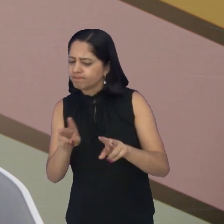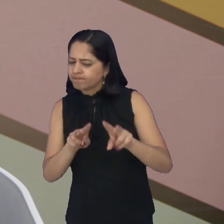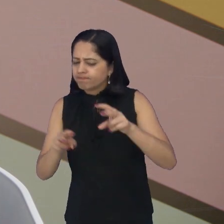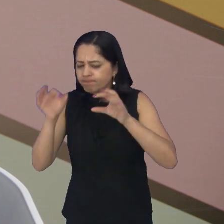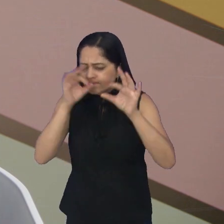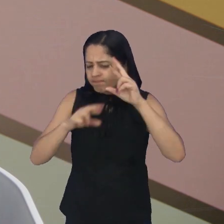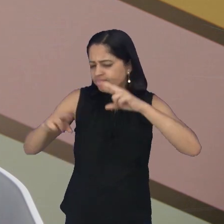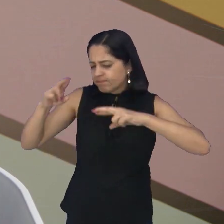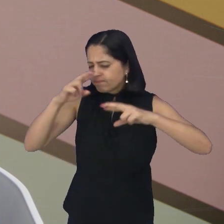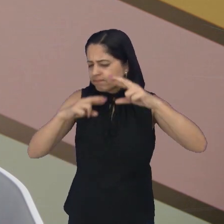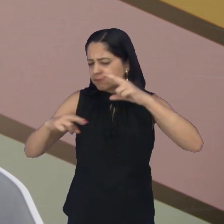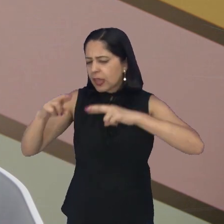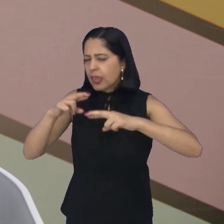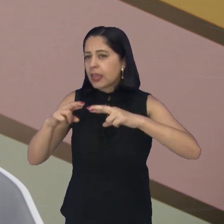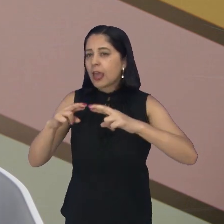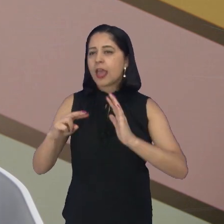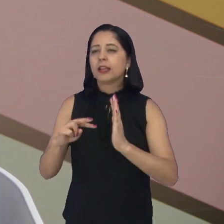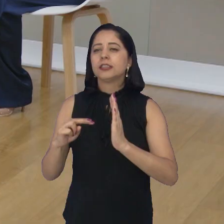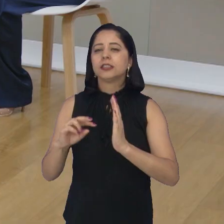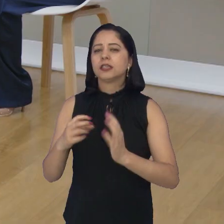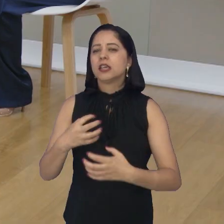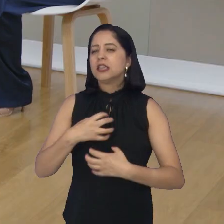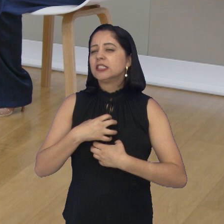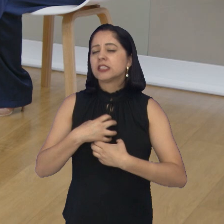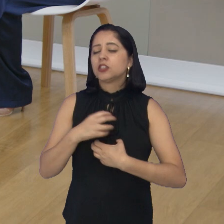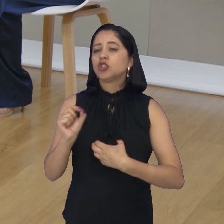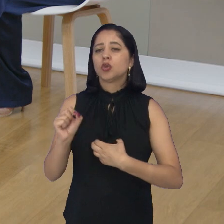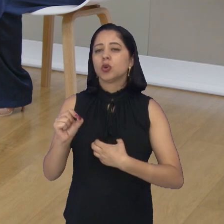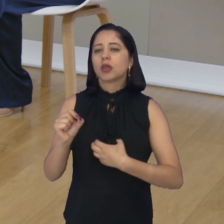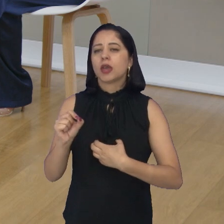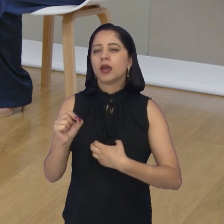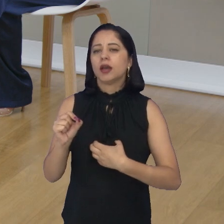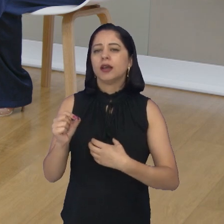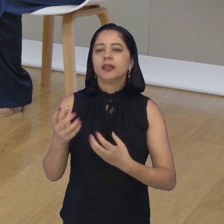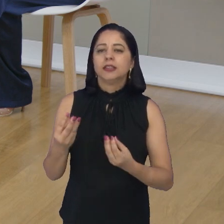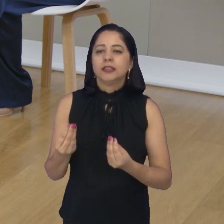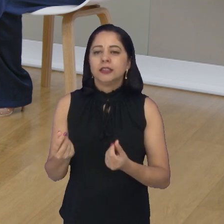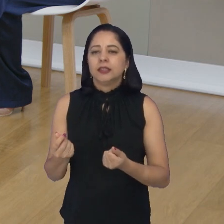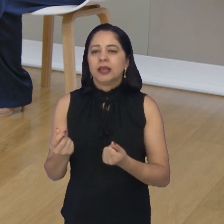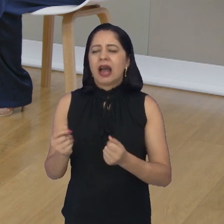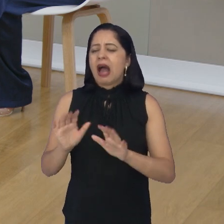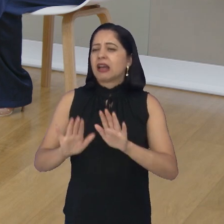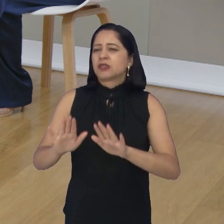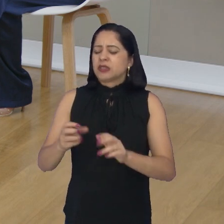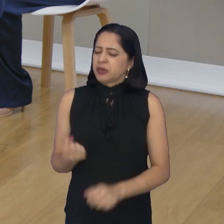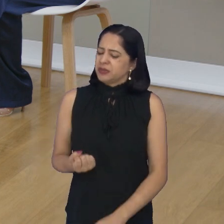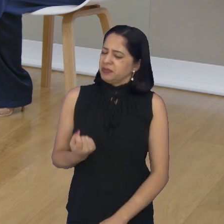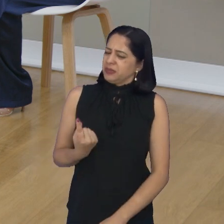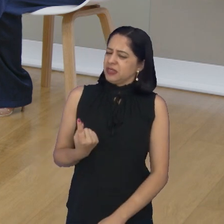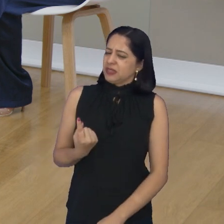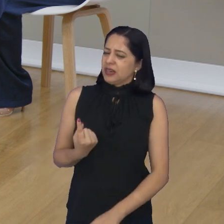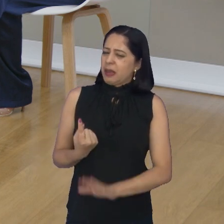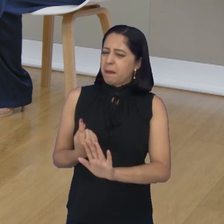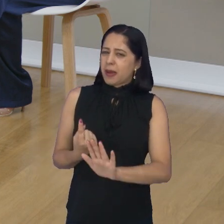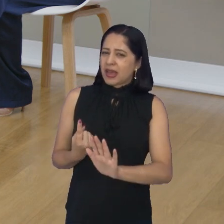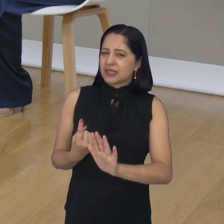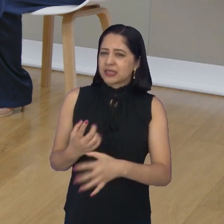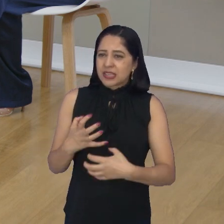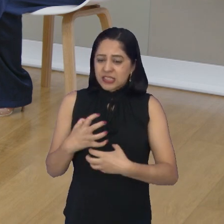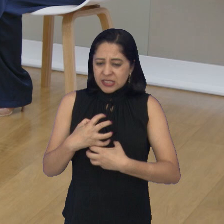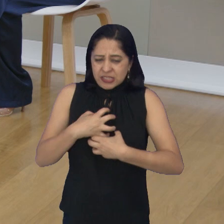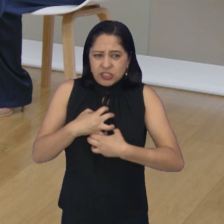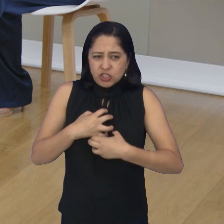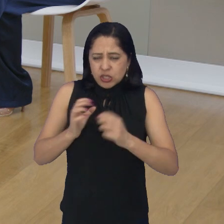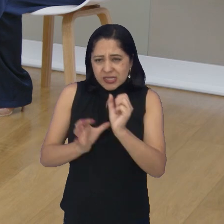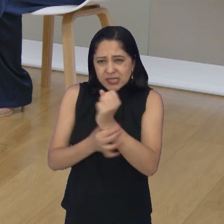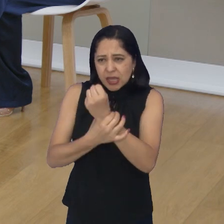relacionamento de apego seguro, né? Quando a gente fala apego, às vezes a gente tem uma noção estranha, mas quanto esse apego, essa proximidade,